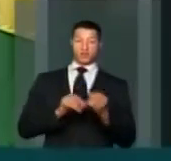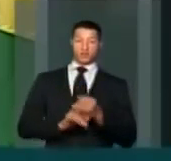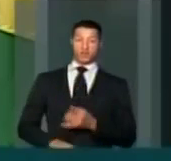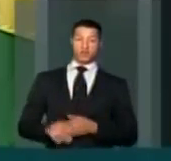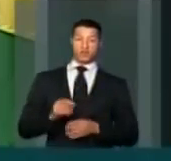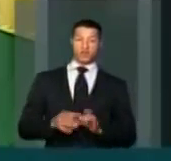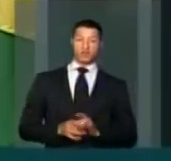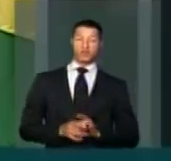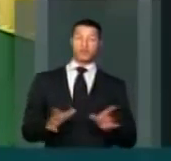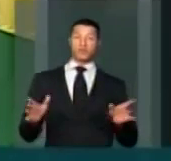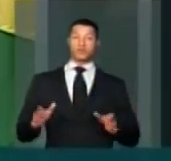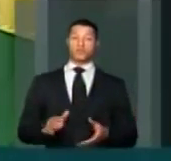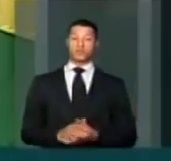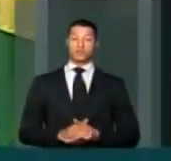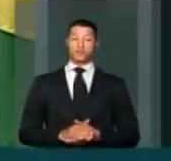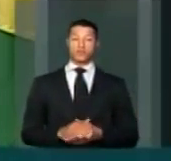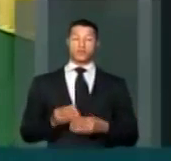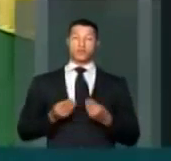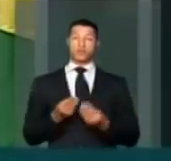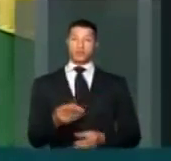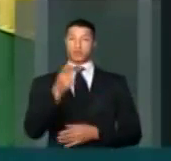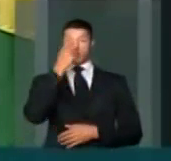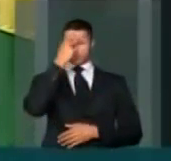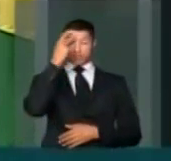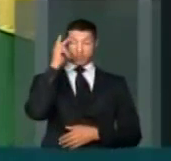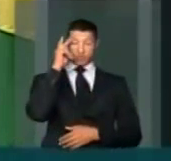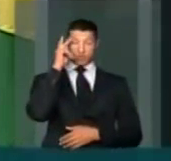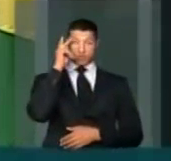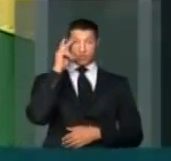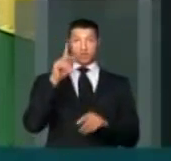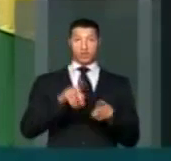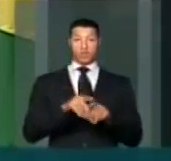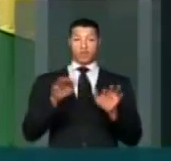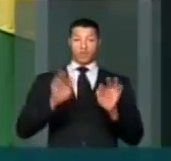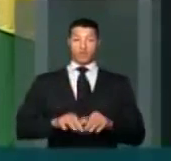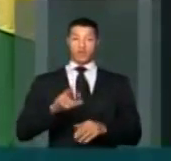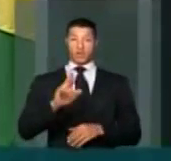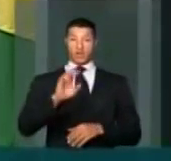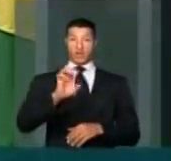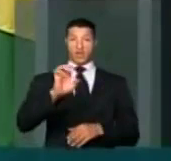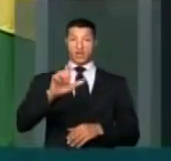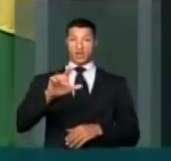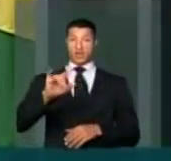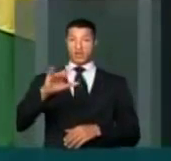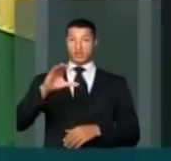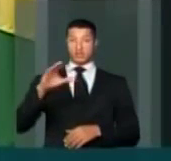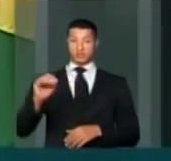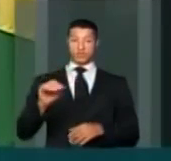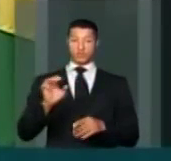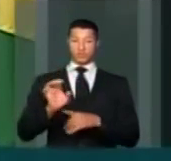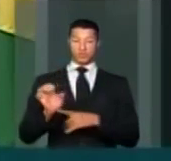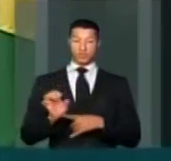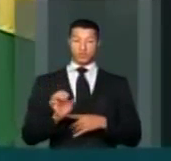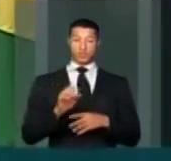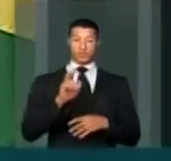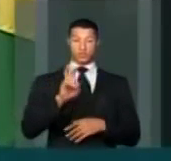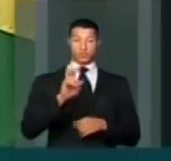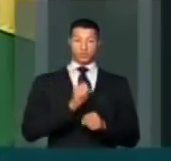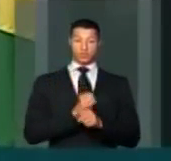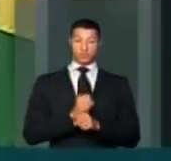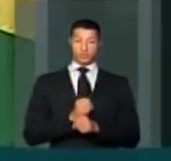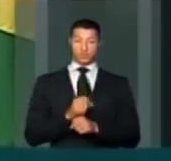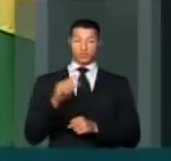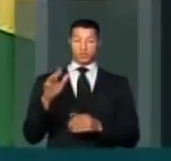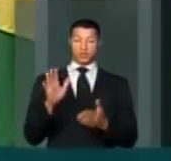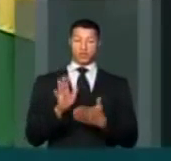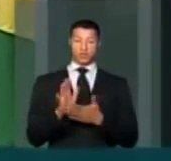permitiria, como querem alguns, doações de pessoas físicas. E o fim da reeleição para o Executivo com mandato de 5 anos. Essas